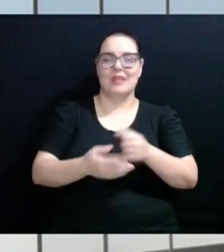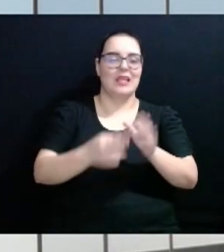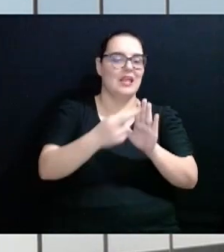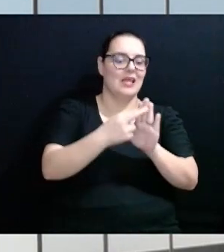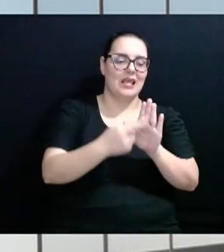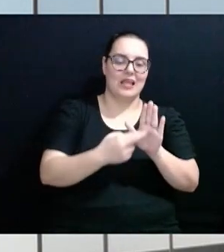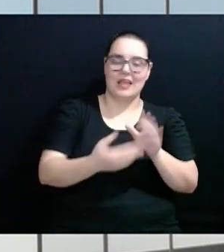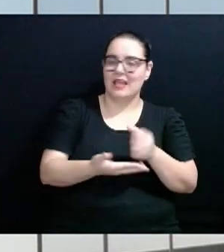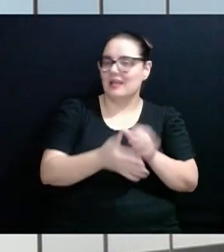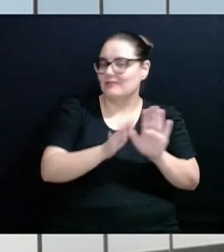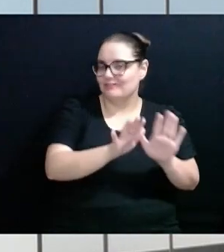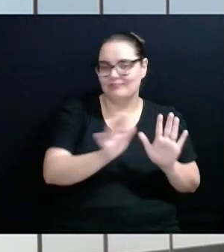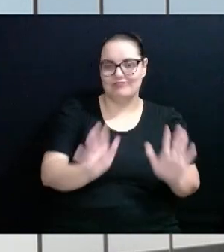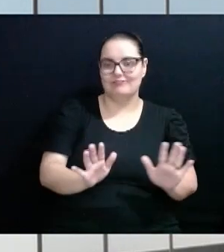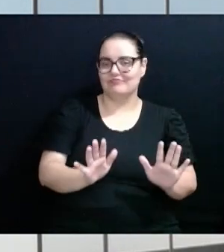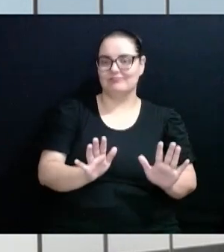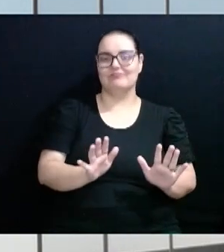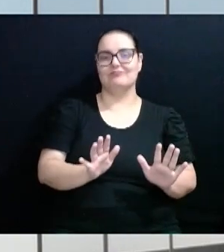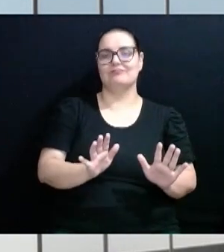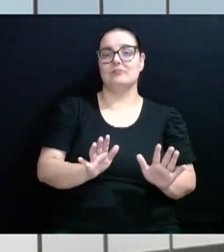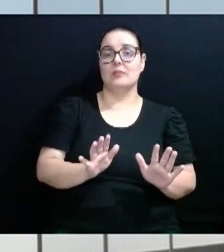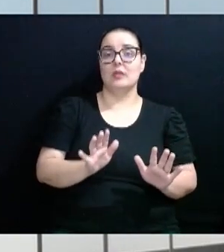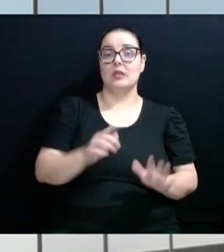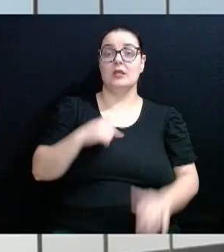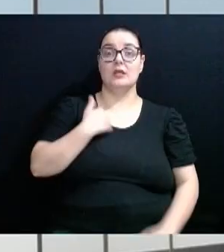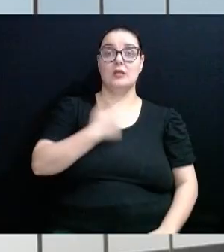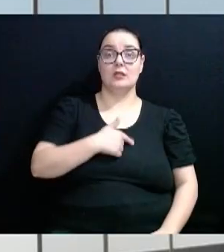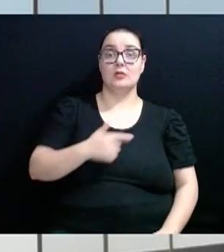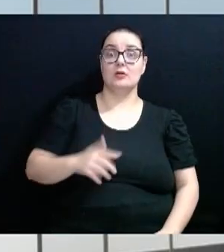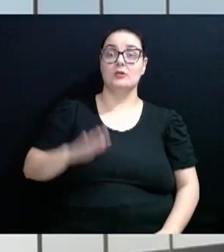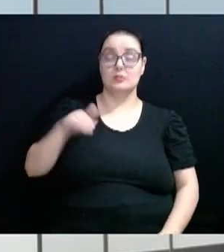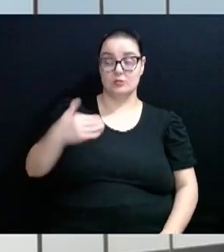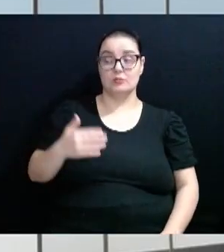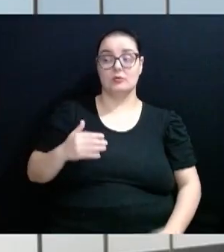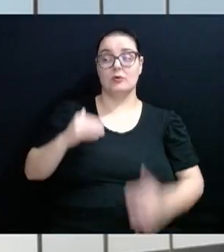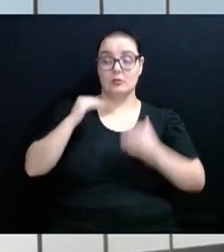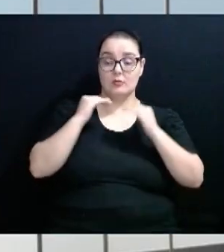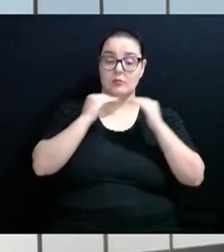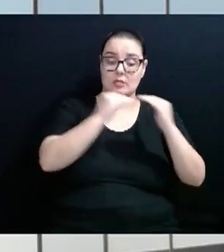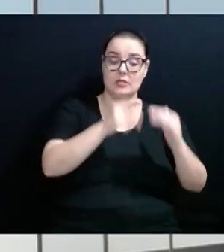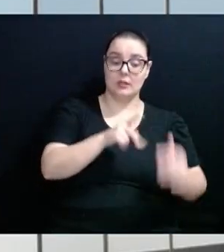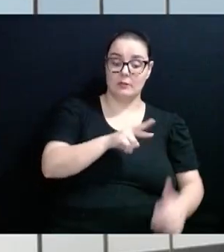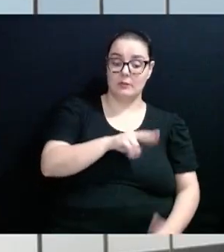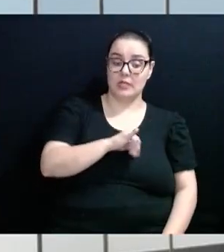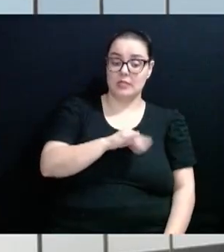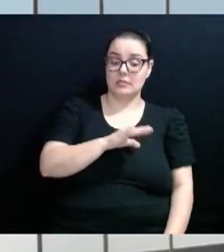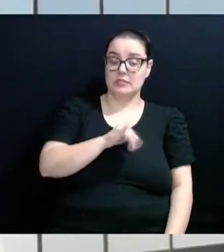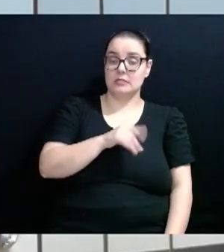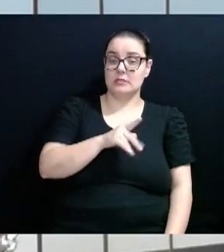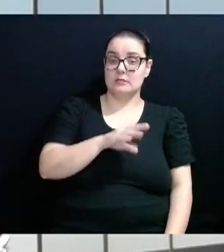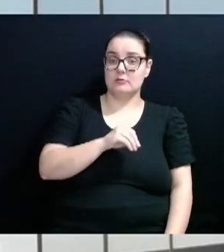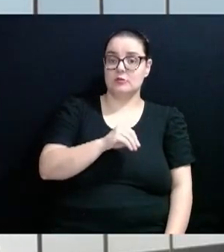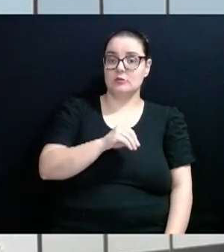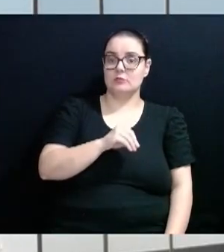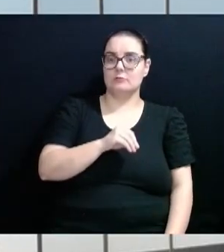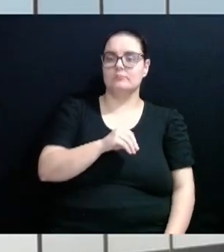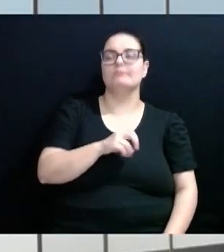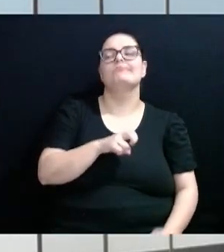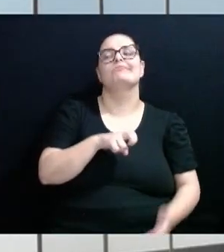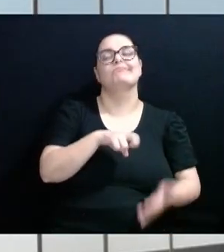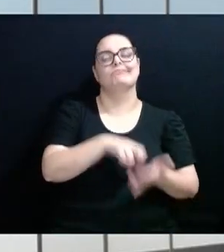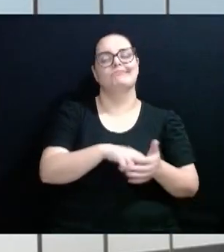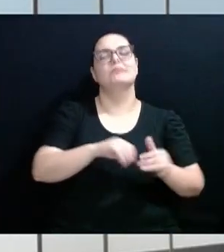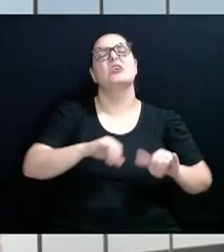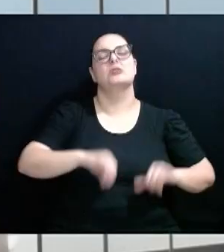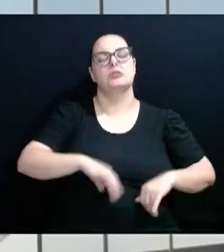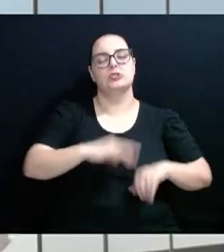são regras. Né? E a gente, quando quer seguir princípios, paga o preço. Então nós sabemos, inclusive, que